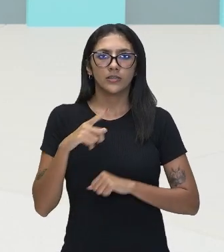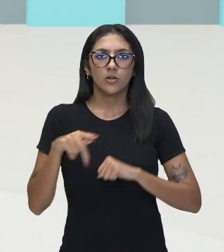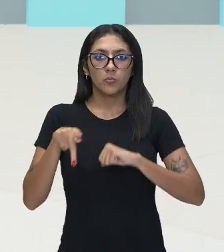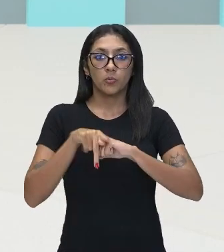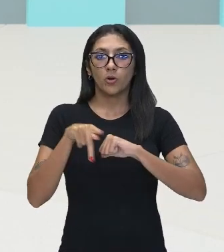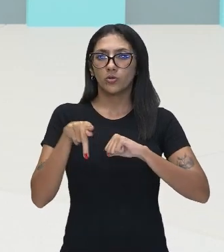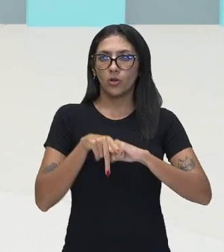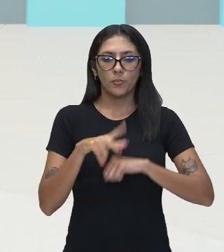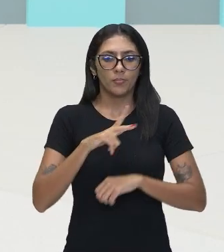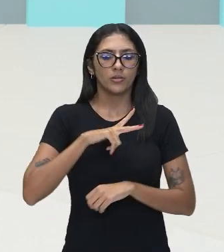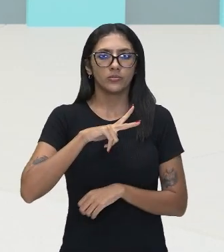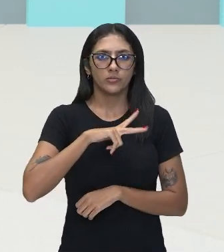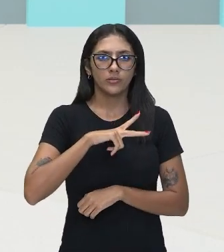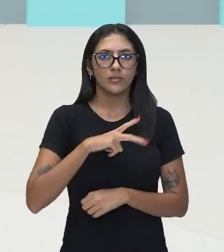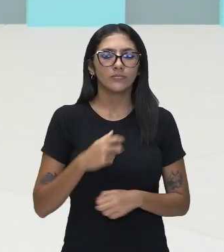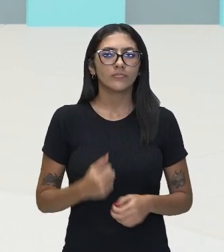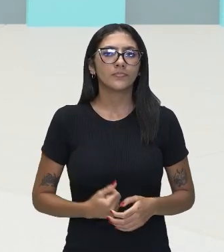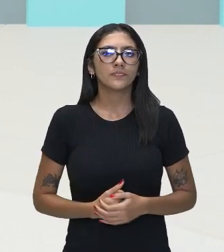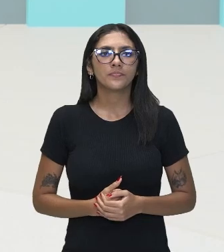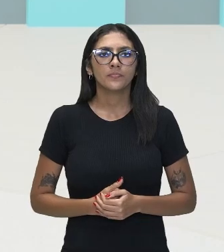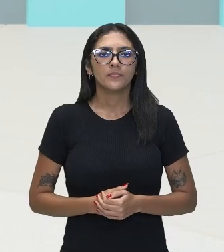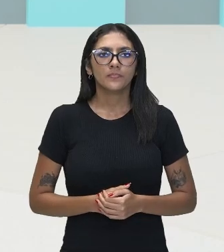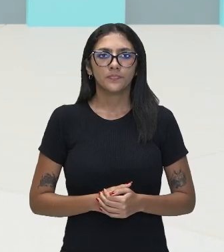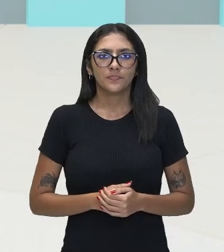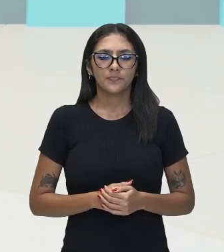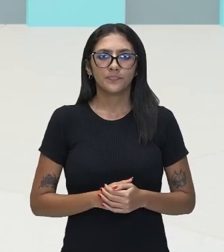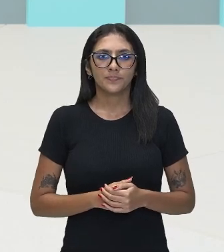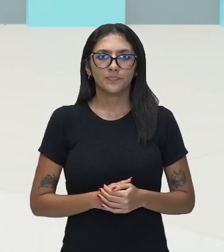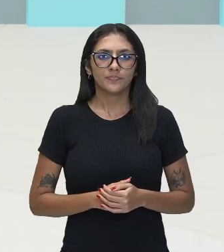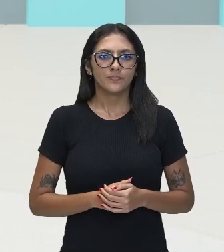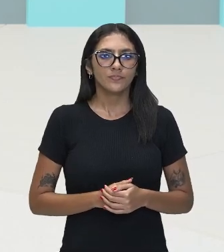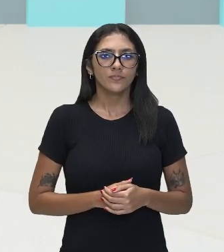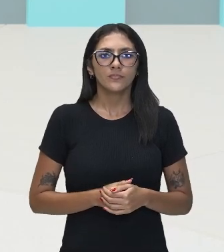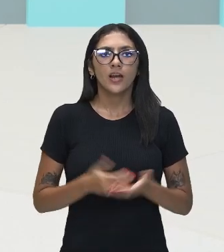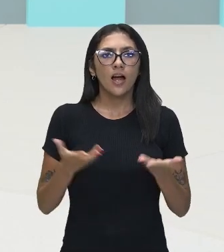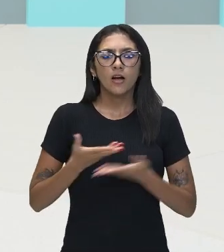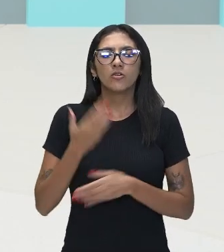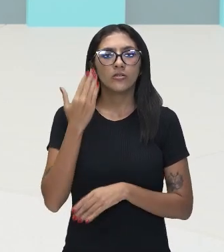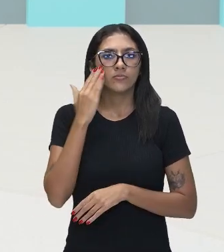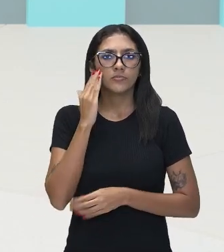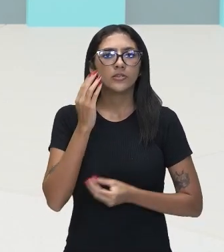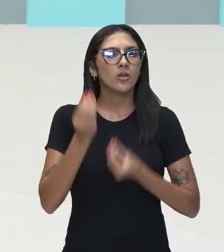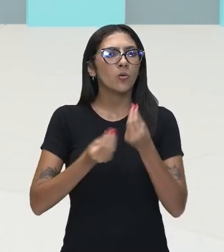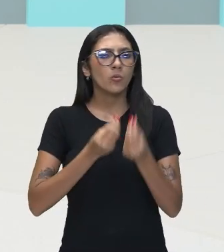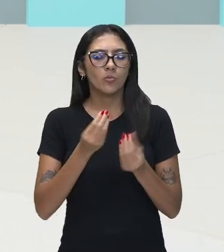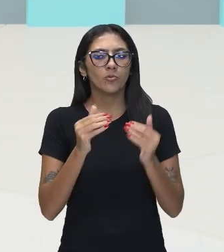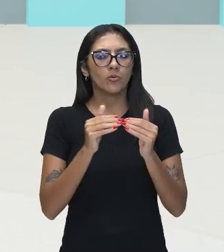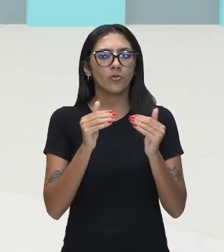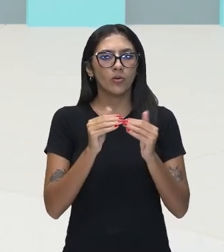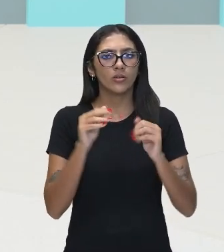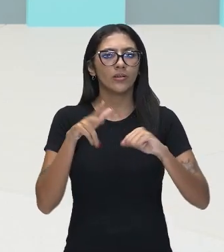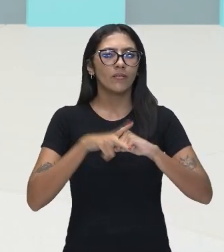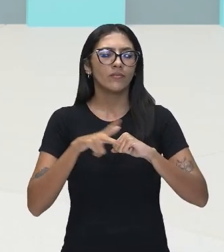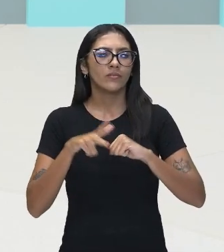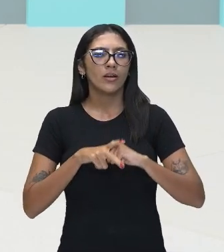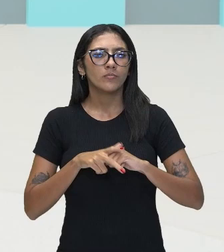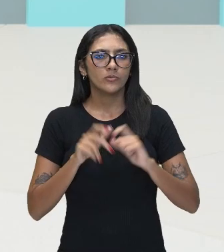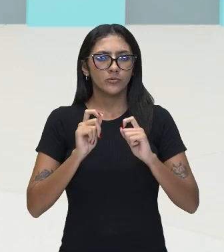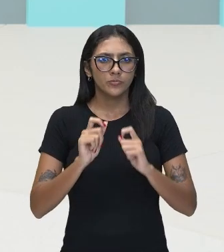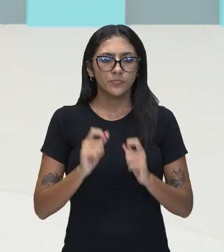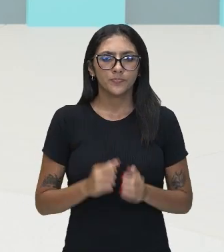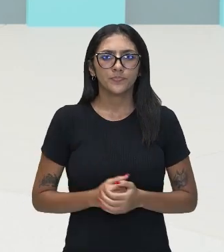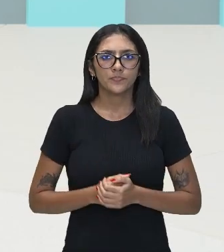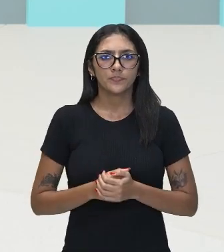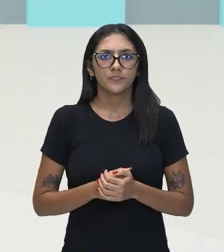Vossa Excelência. Vamos então agora entender como funciona a concordância verbal quando eu